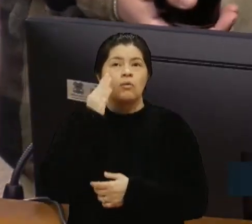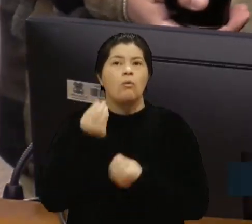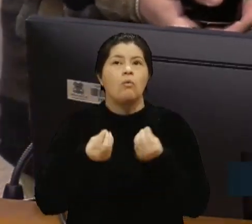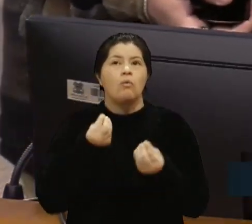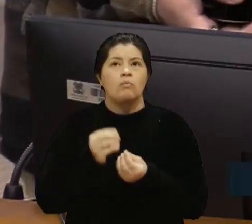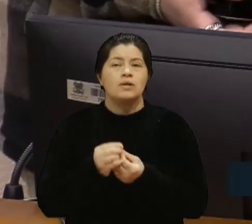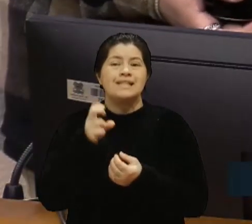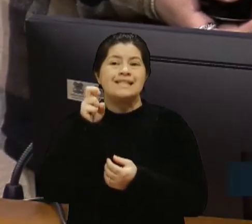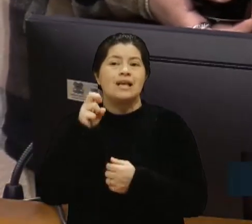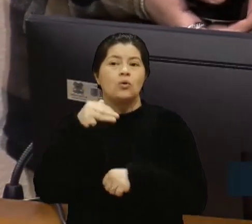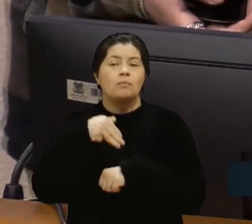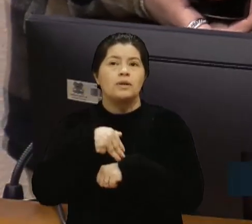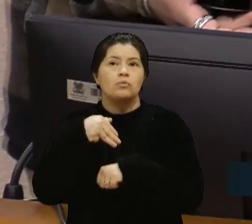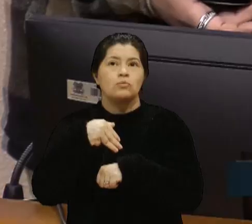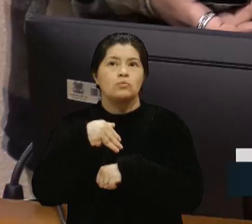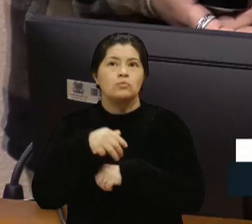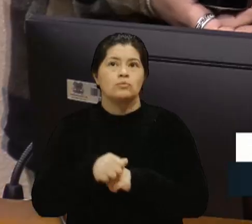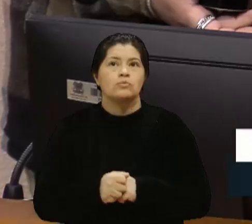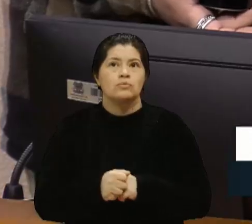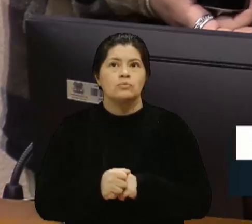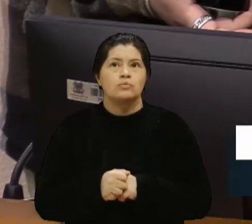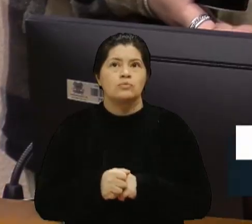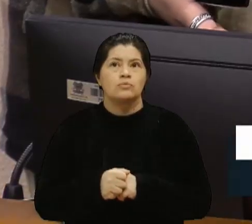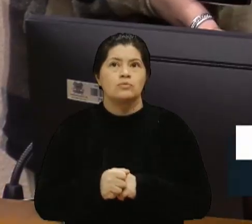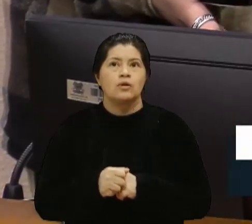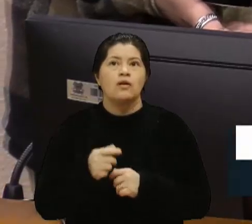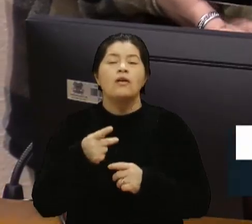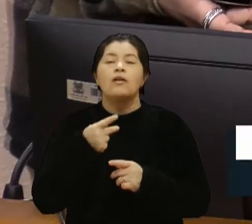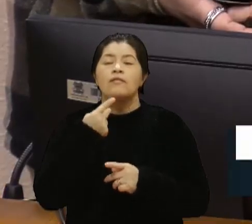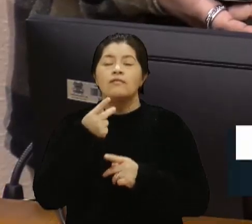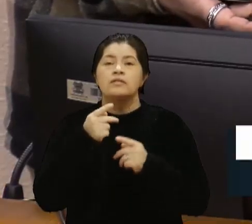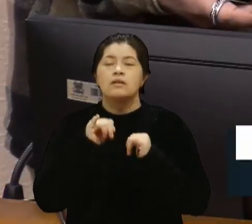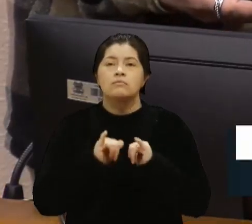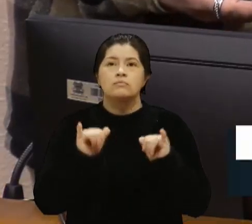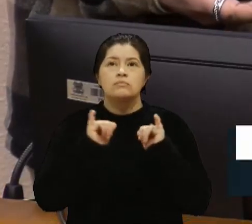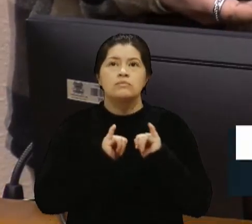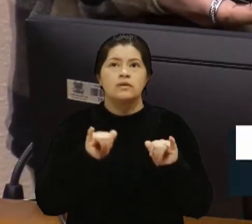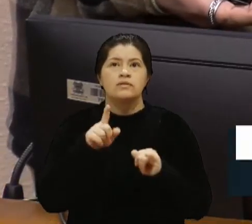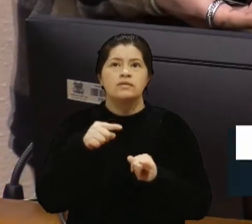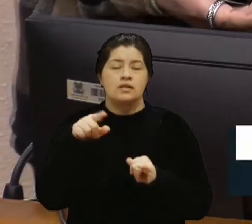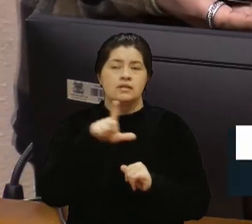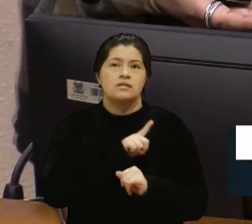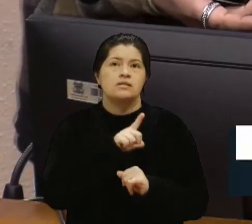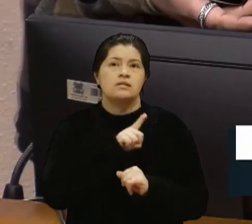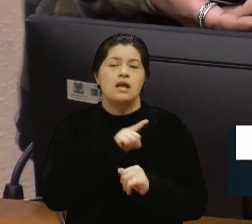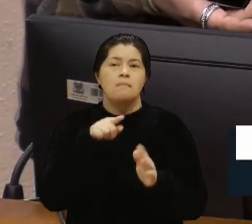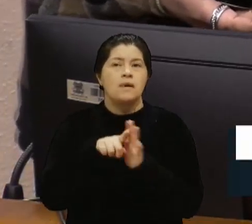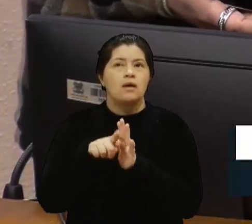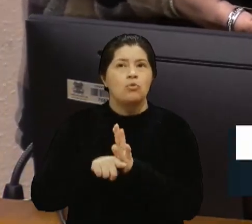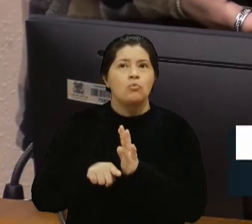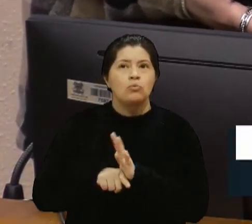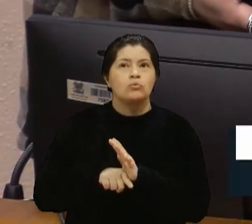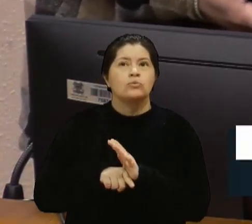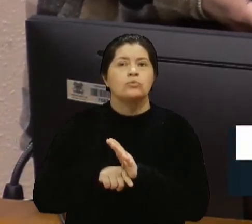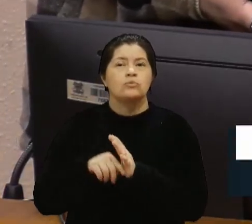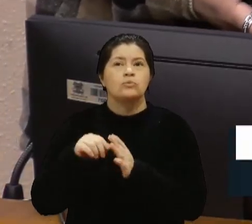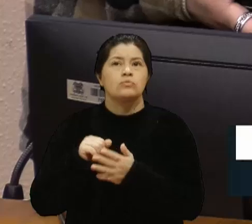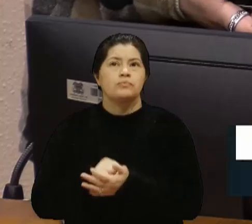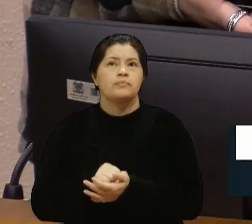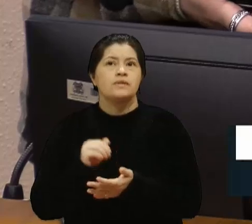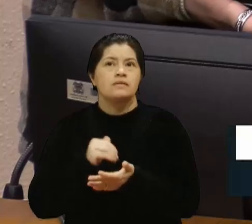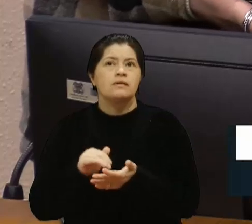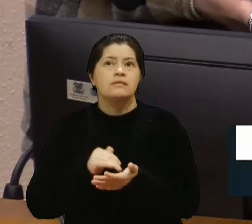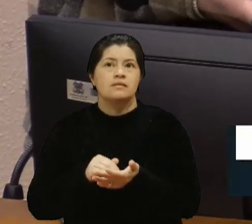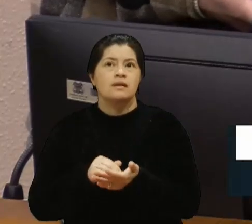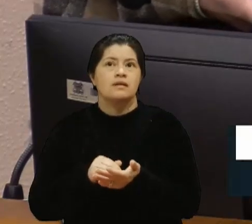têm 5 minutos para fazer as manifestações que vocês têm e perguntas, e o secretário tem